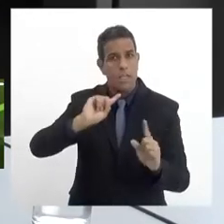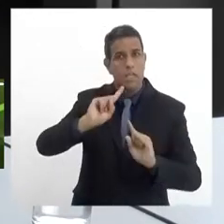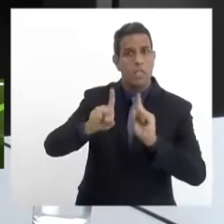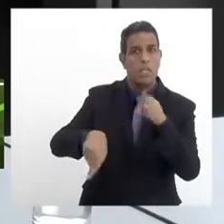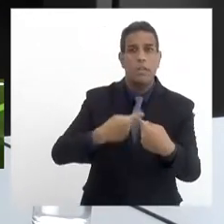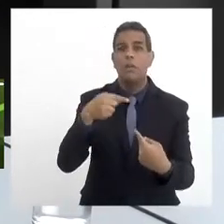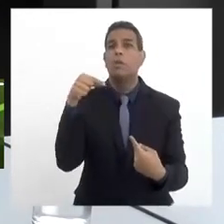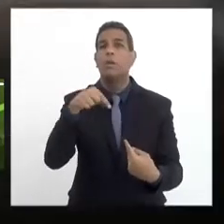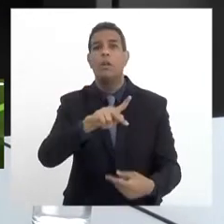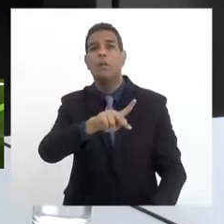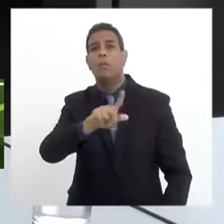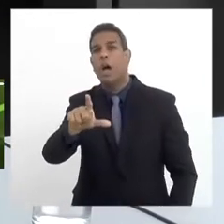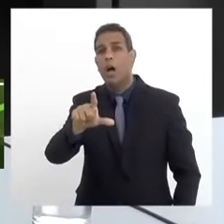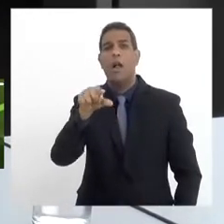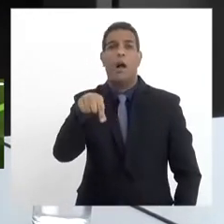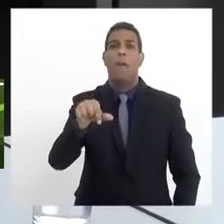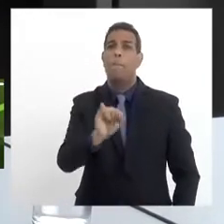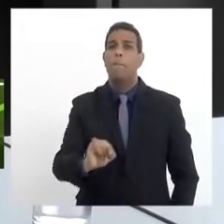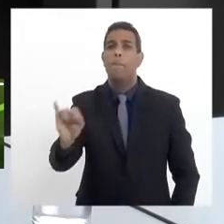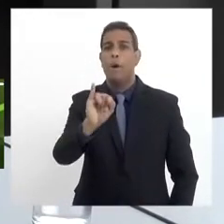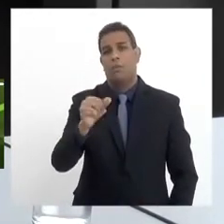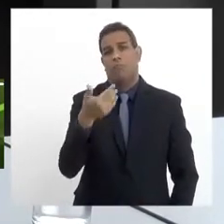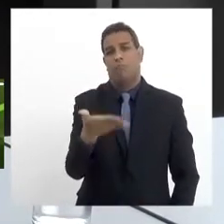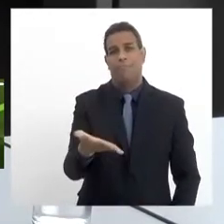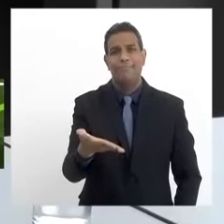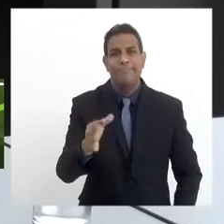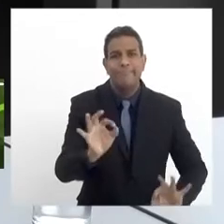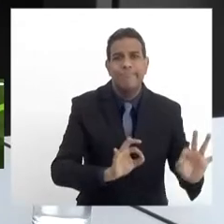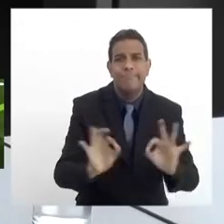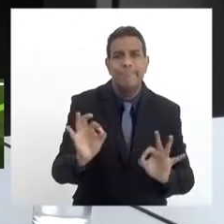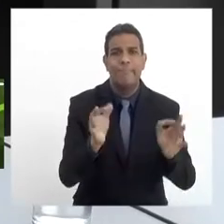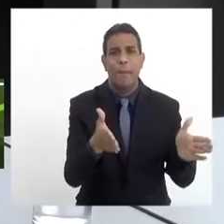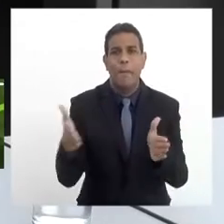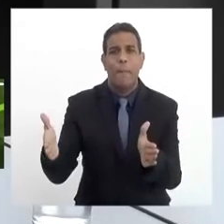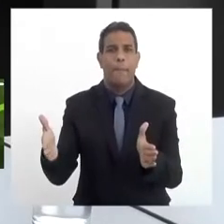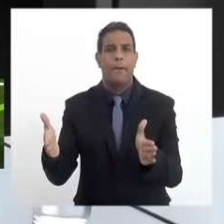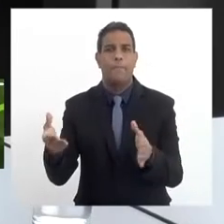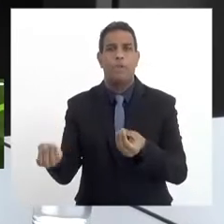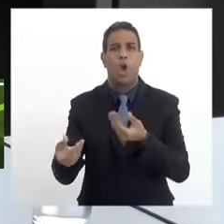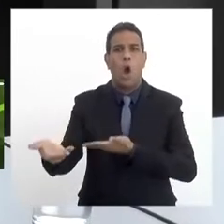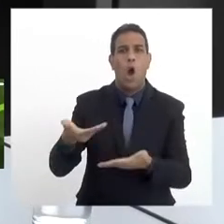são projetos importantes. Sem problema. É certame licitatório.